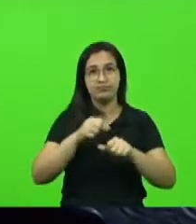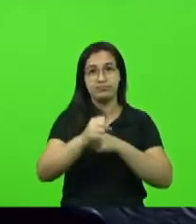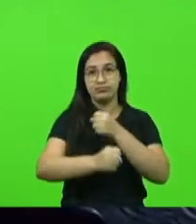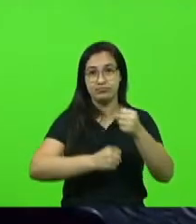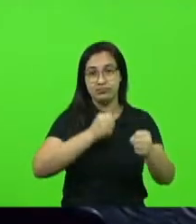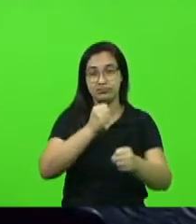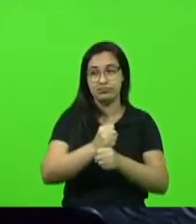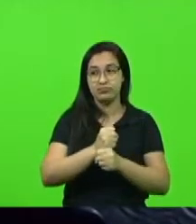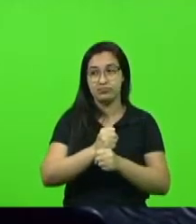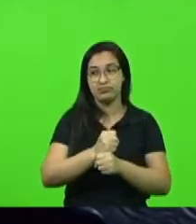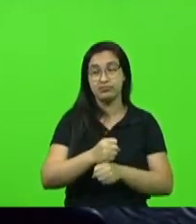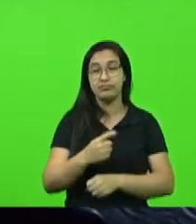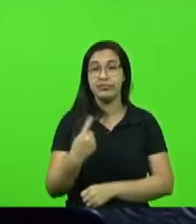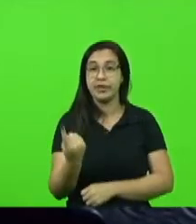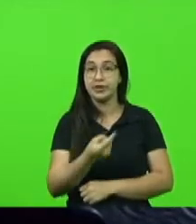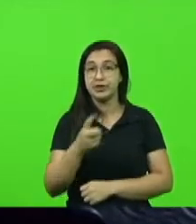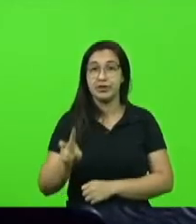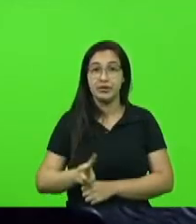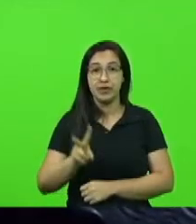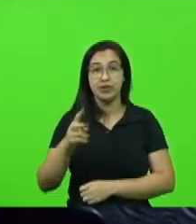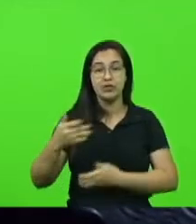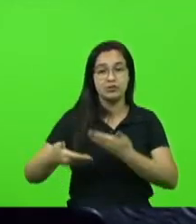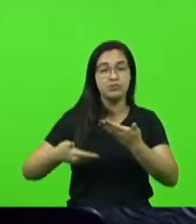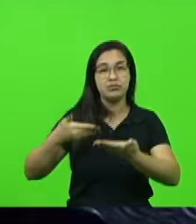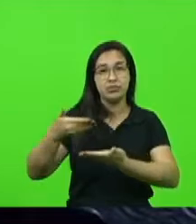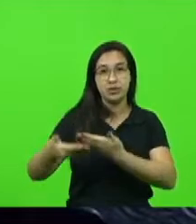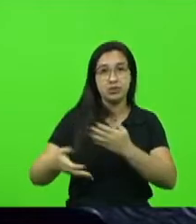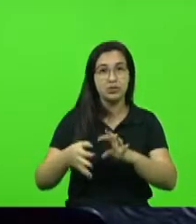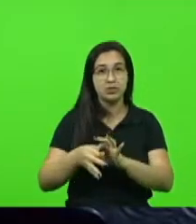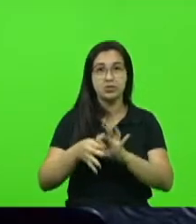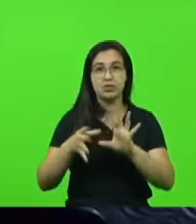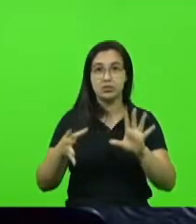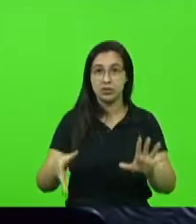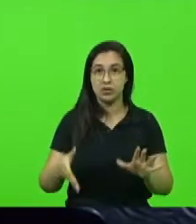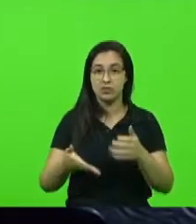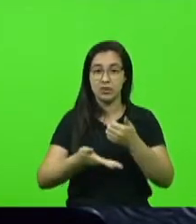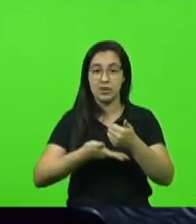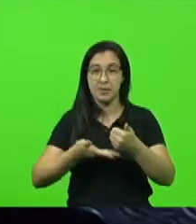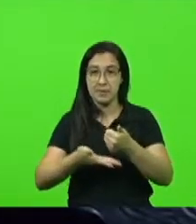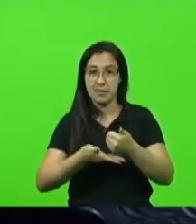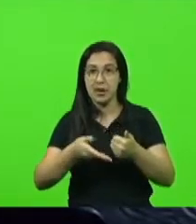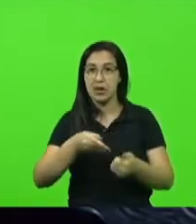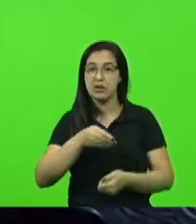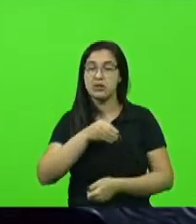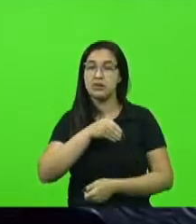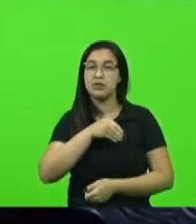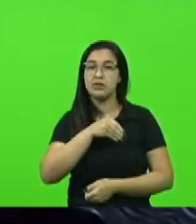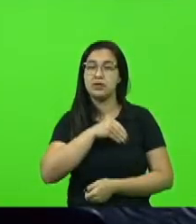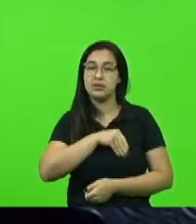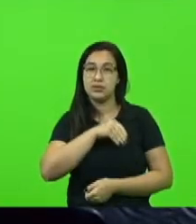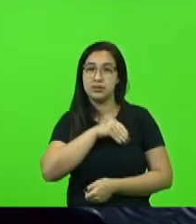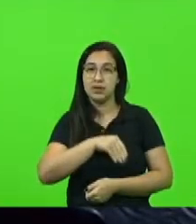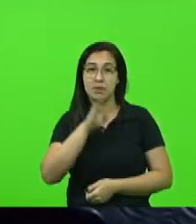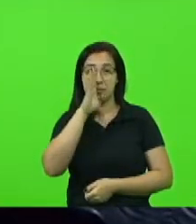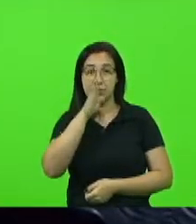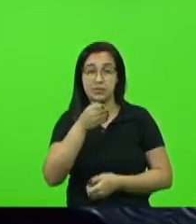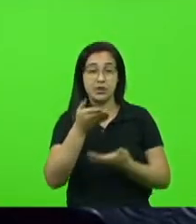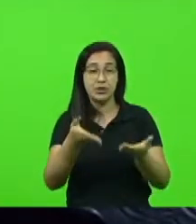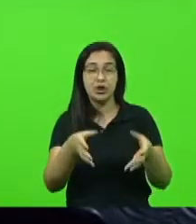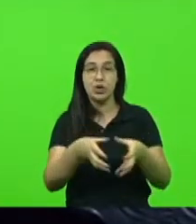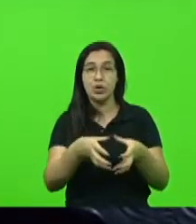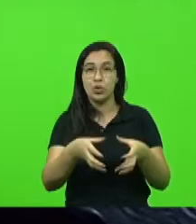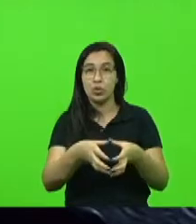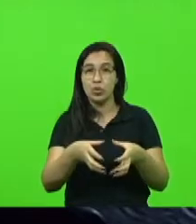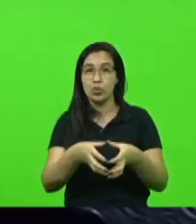Nós valorizamos muito este processo que permite garantir um piso mínimo, principalmente para as categorias que não contam com uma convenção